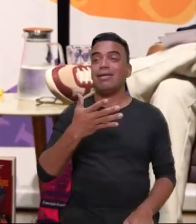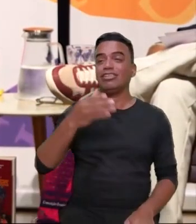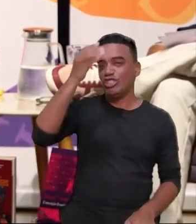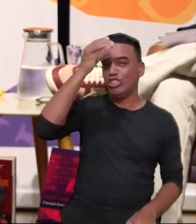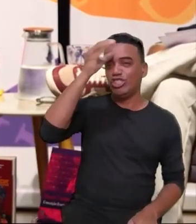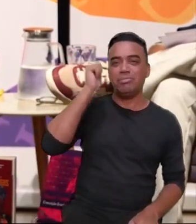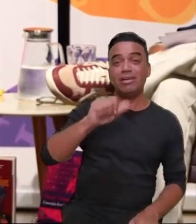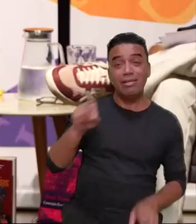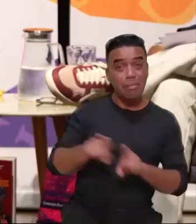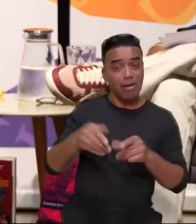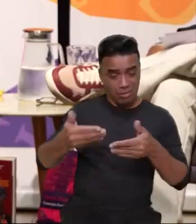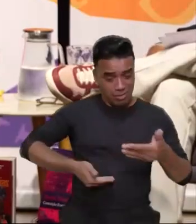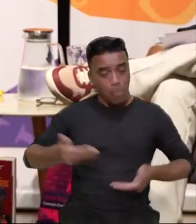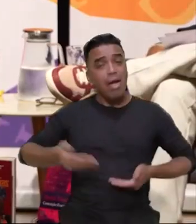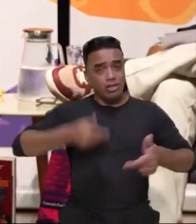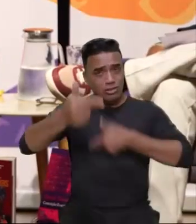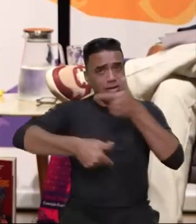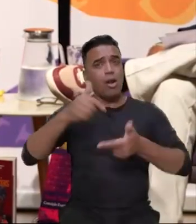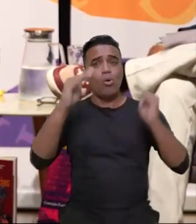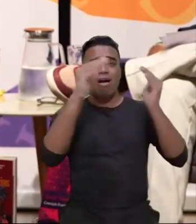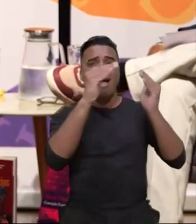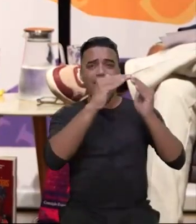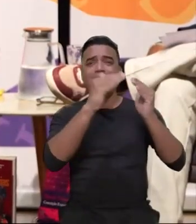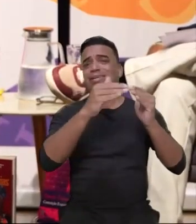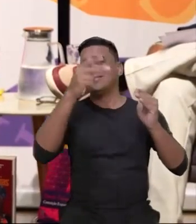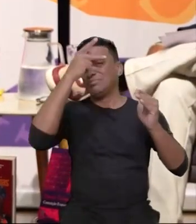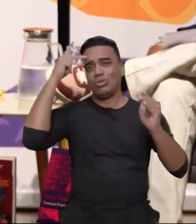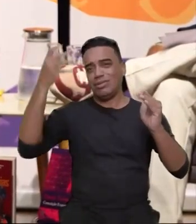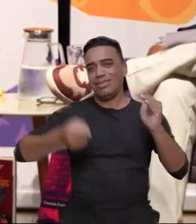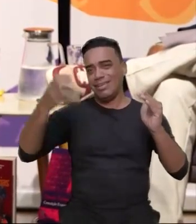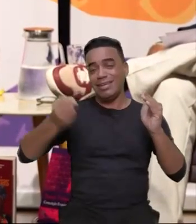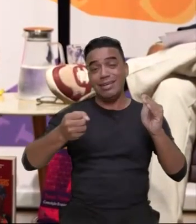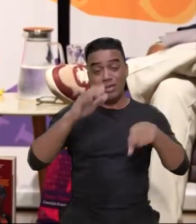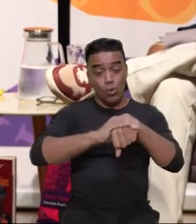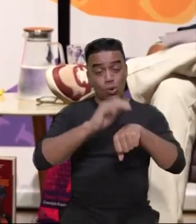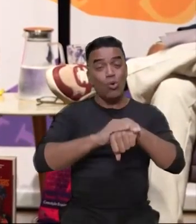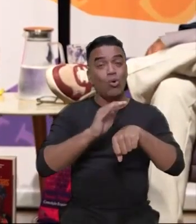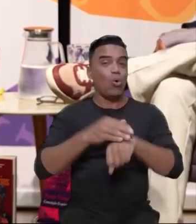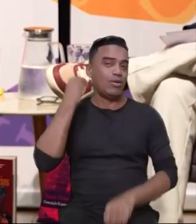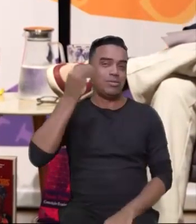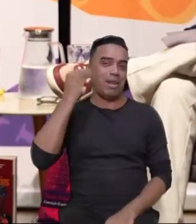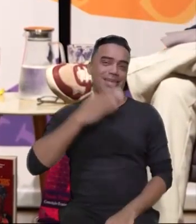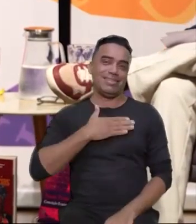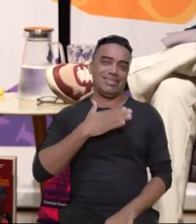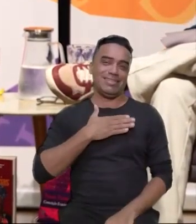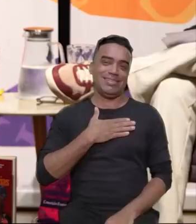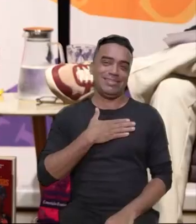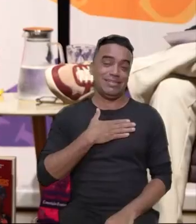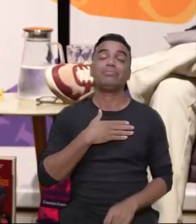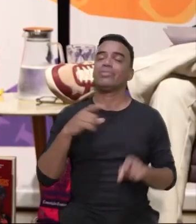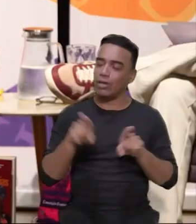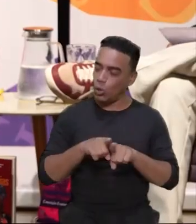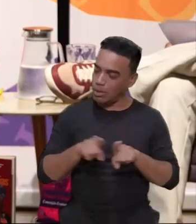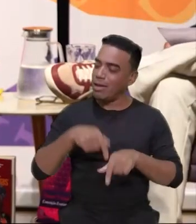domésticas também, a partir também de uma perspectiva, de uma experiência própria, que eu também